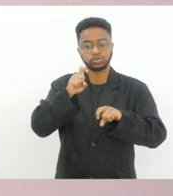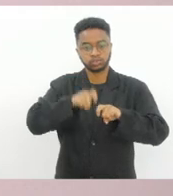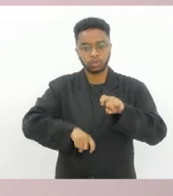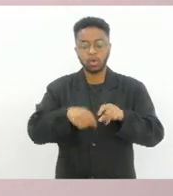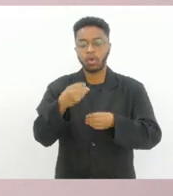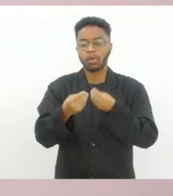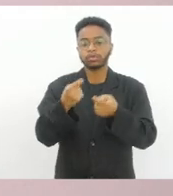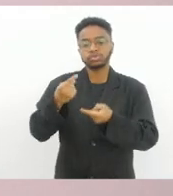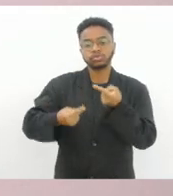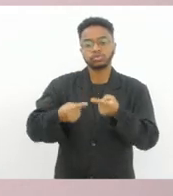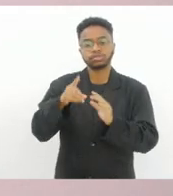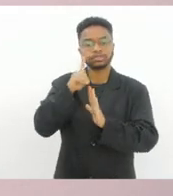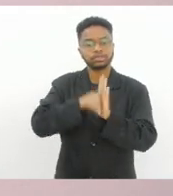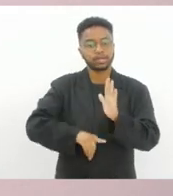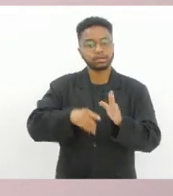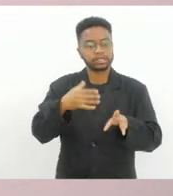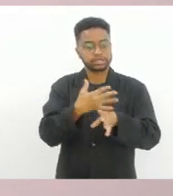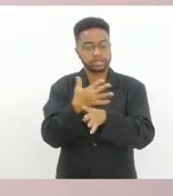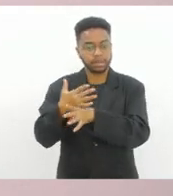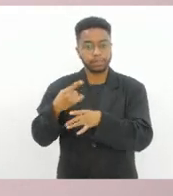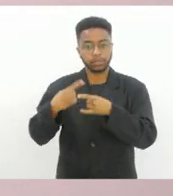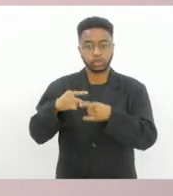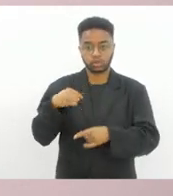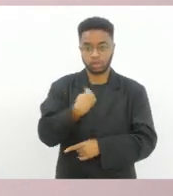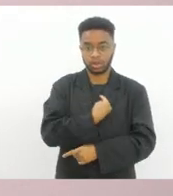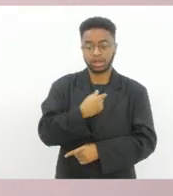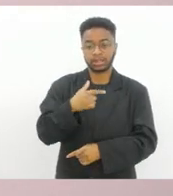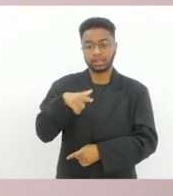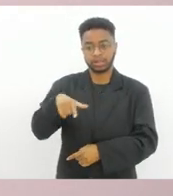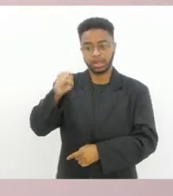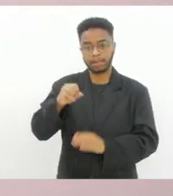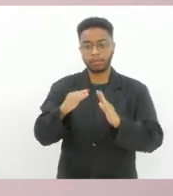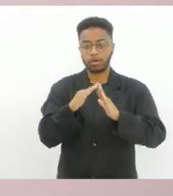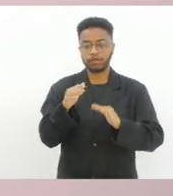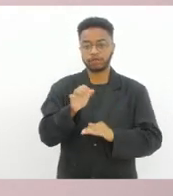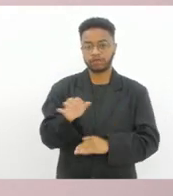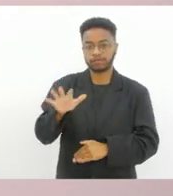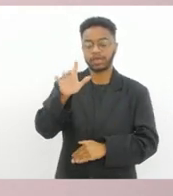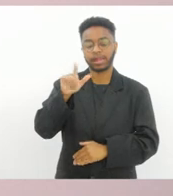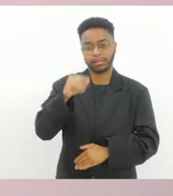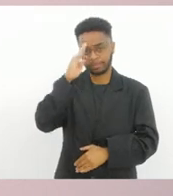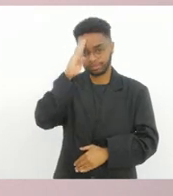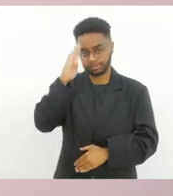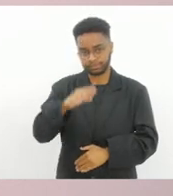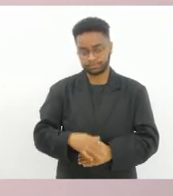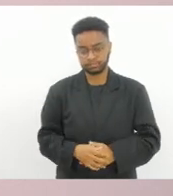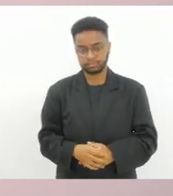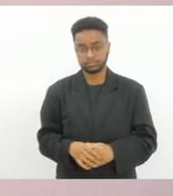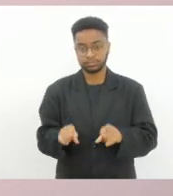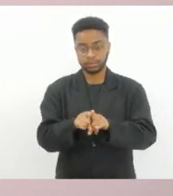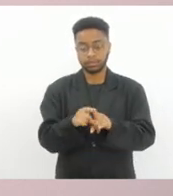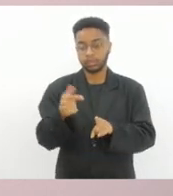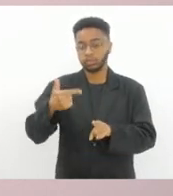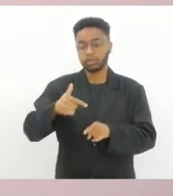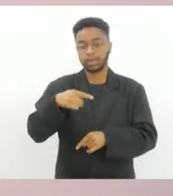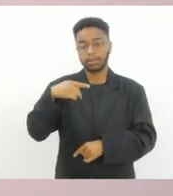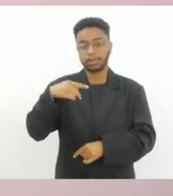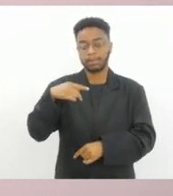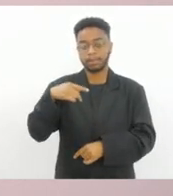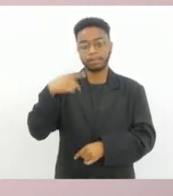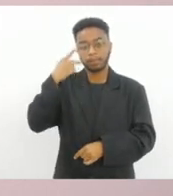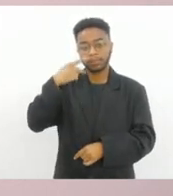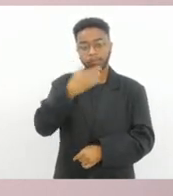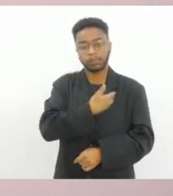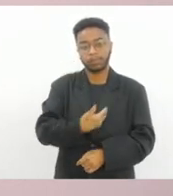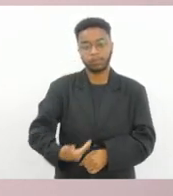que, para nós, lésbicas de favela, é muito fundamental. Não há uma política pública que vencerá